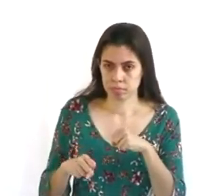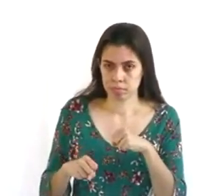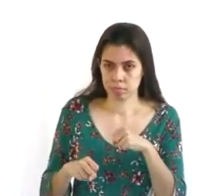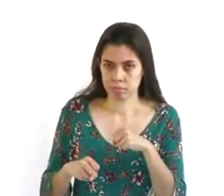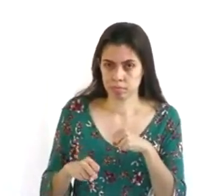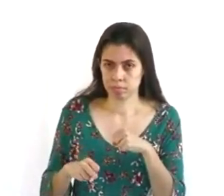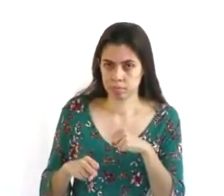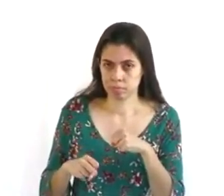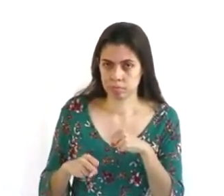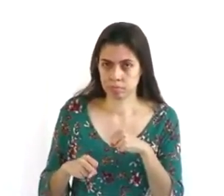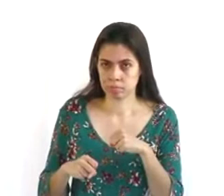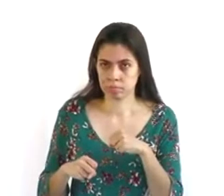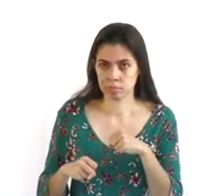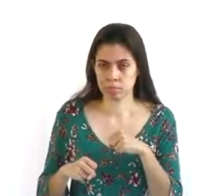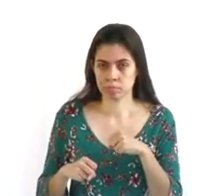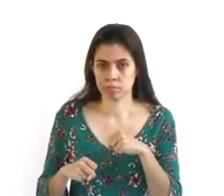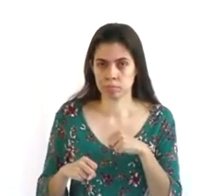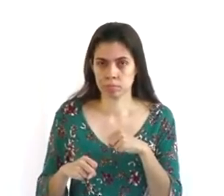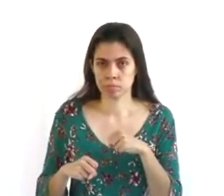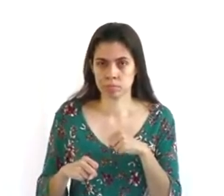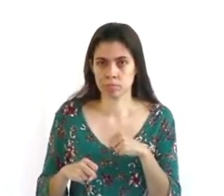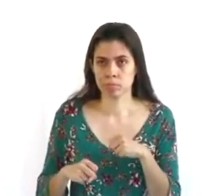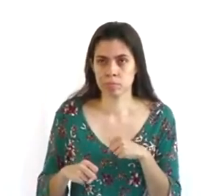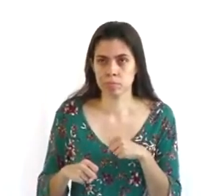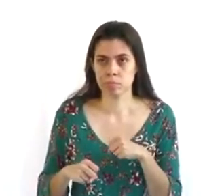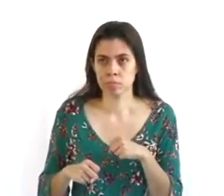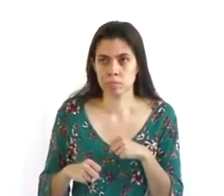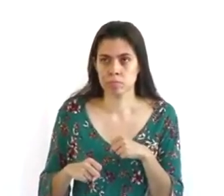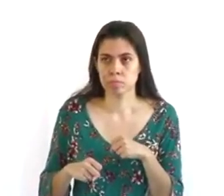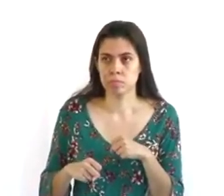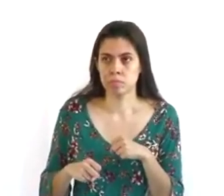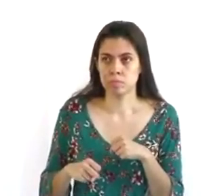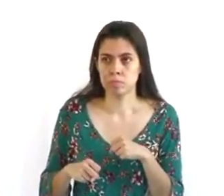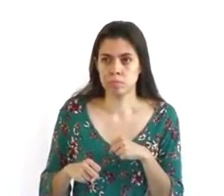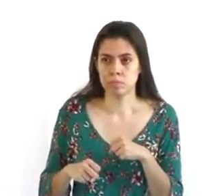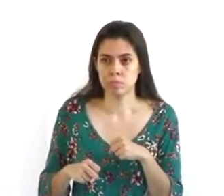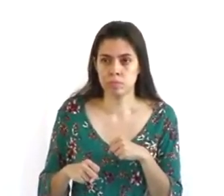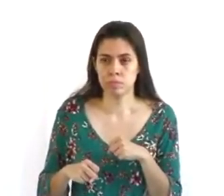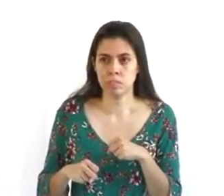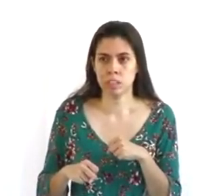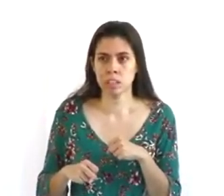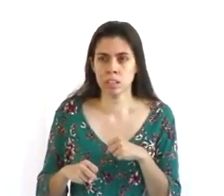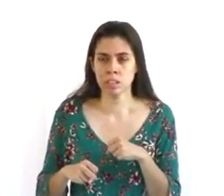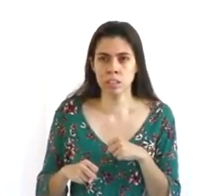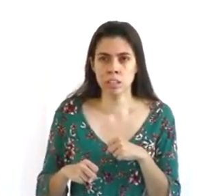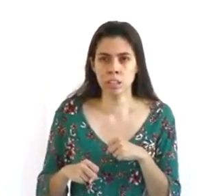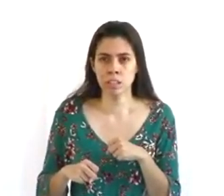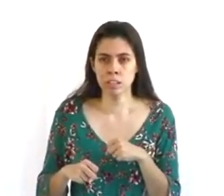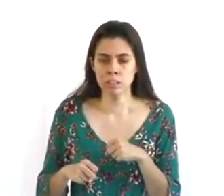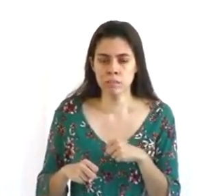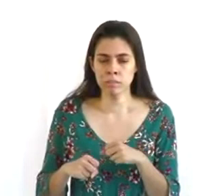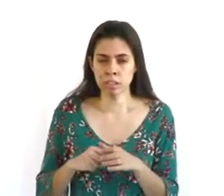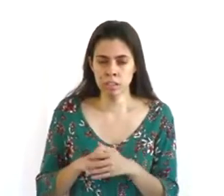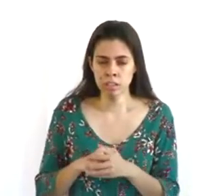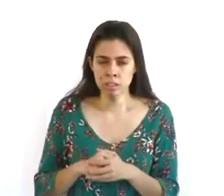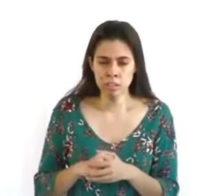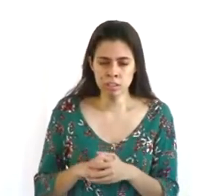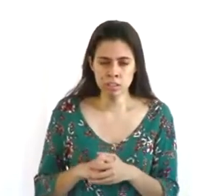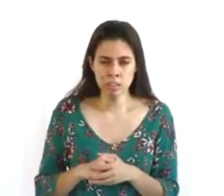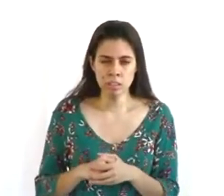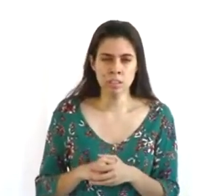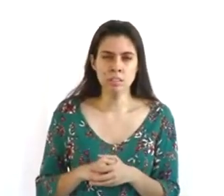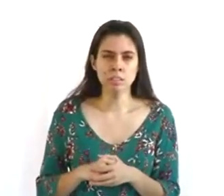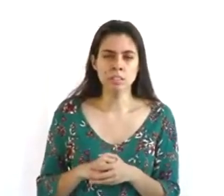forma intencional a segunda parte de cada verso, mas mostro aos irmãos que há aqui talvez uma divisão